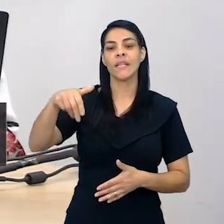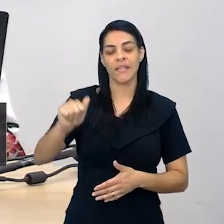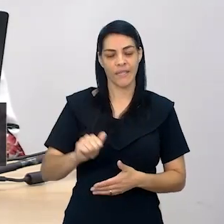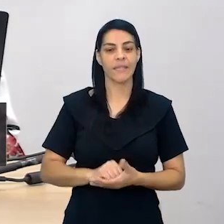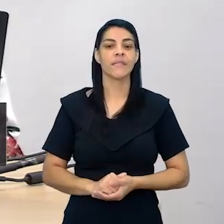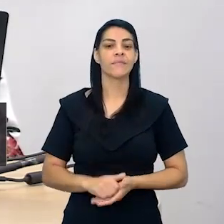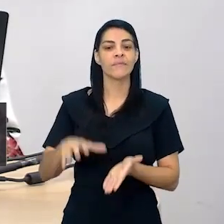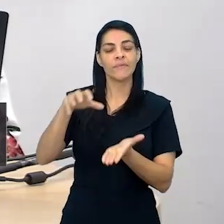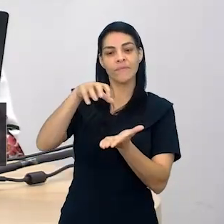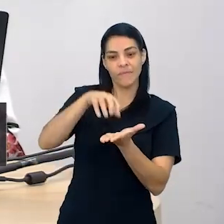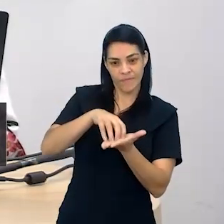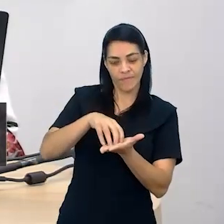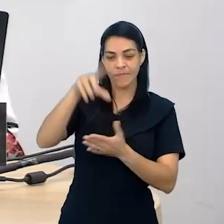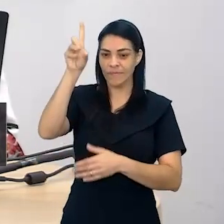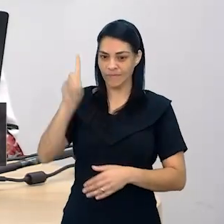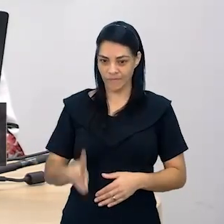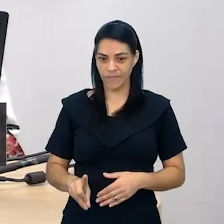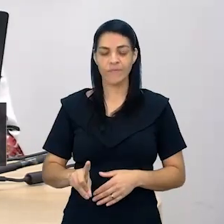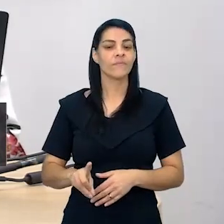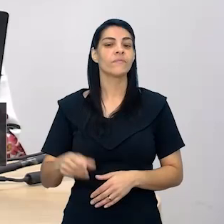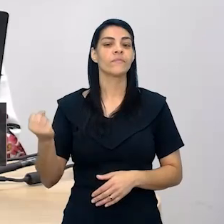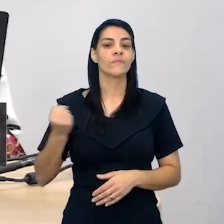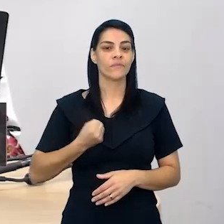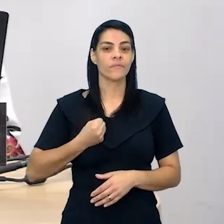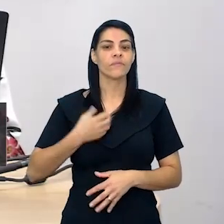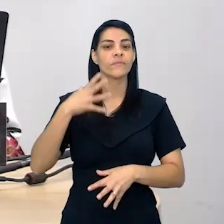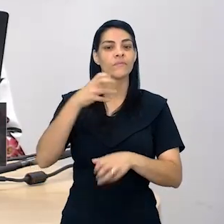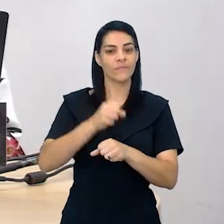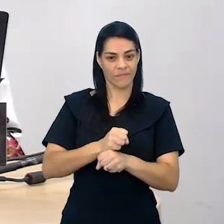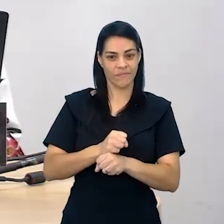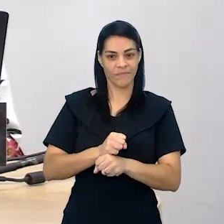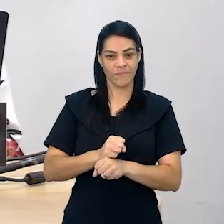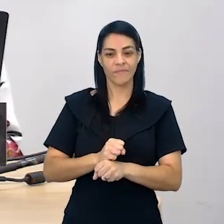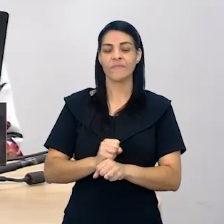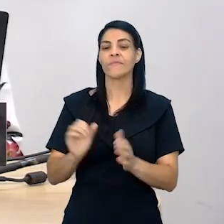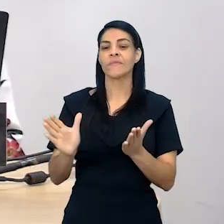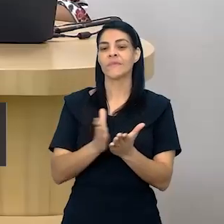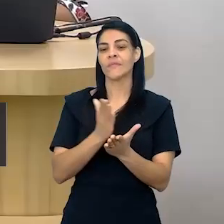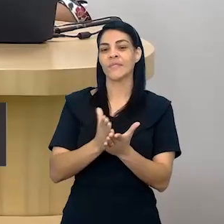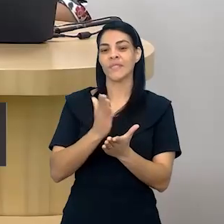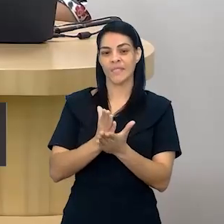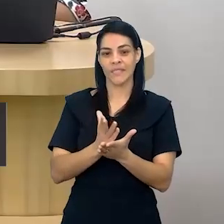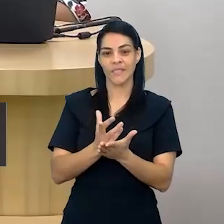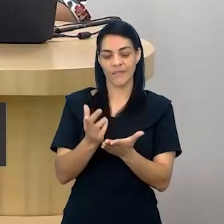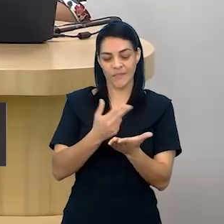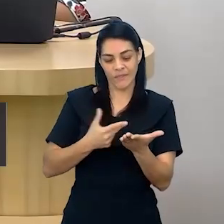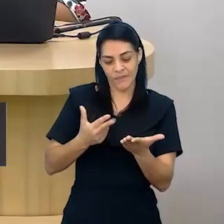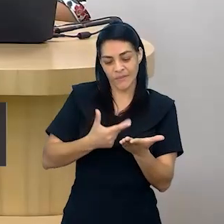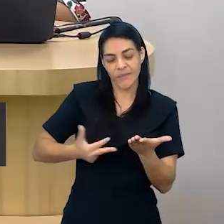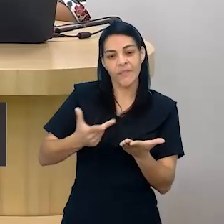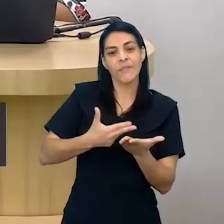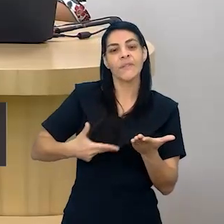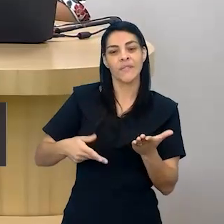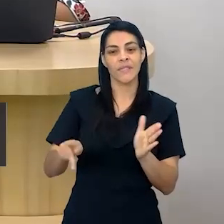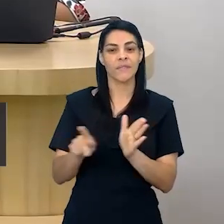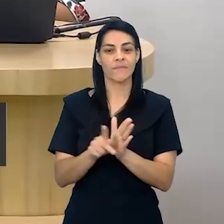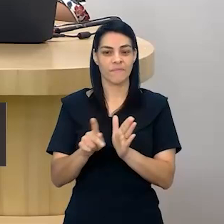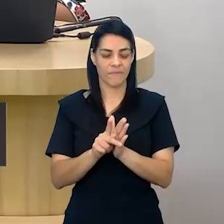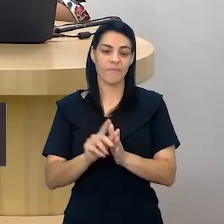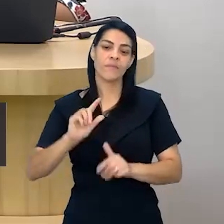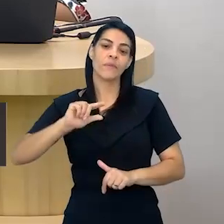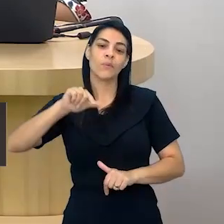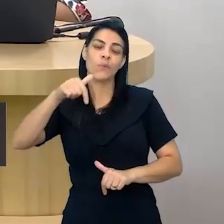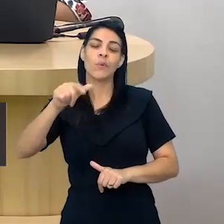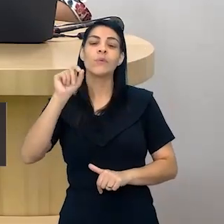que ela falou de números inteiros no álbum de figurinha muito legal exatamente e